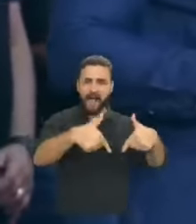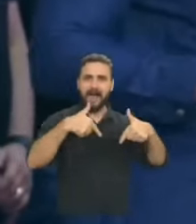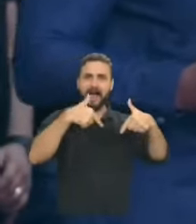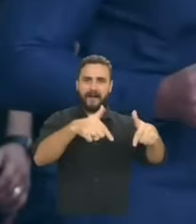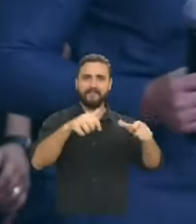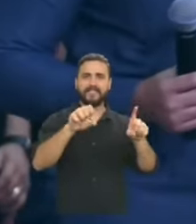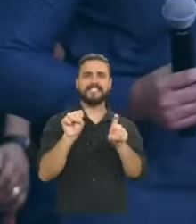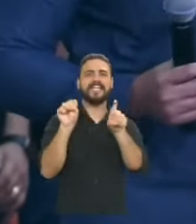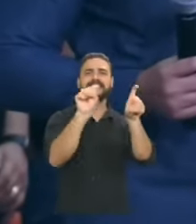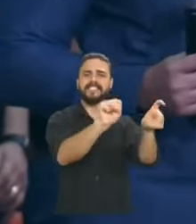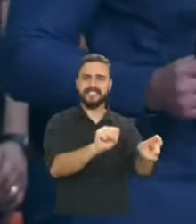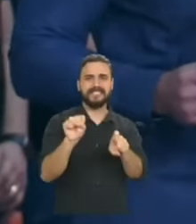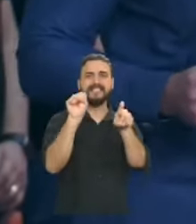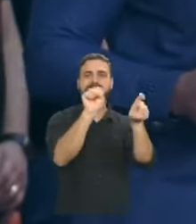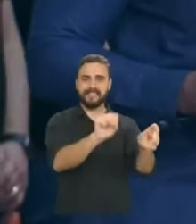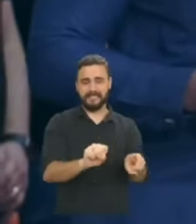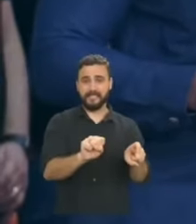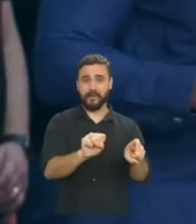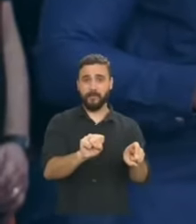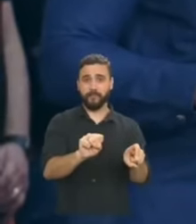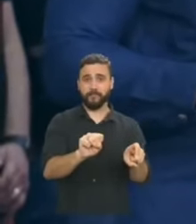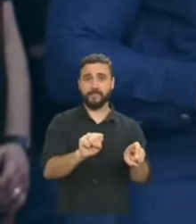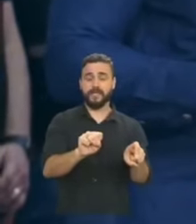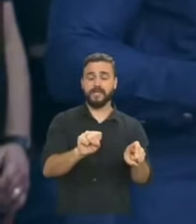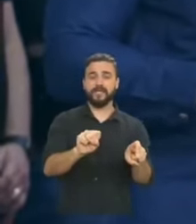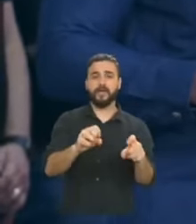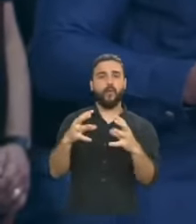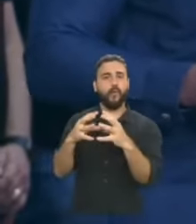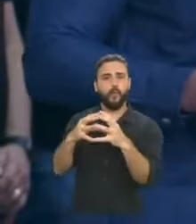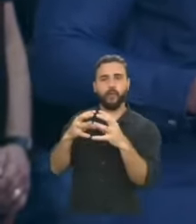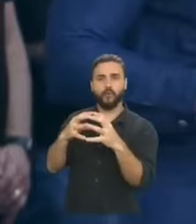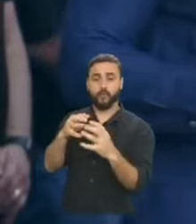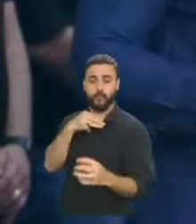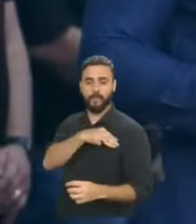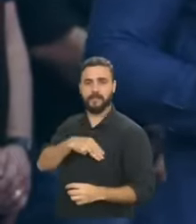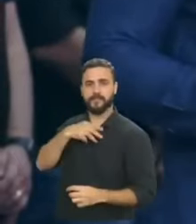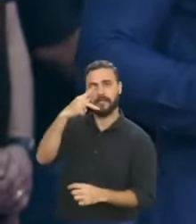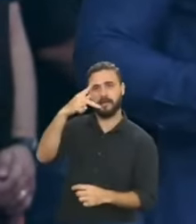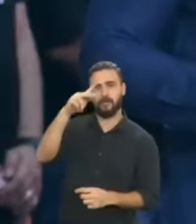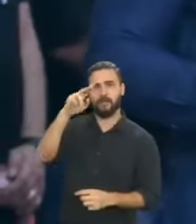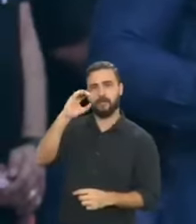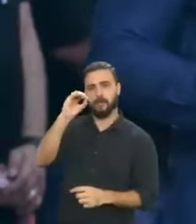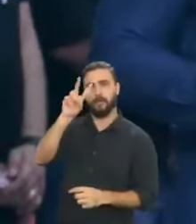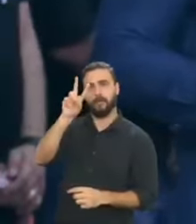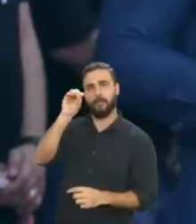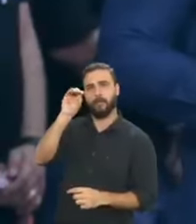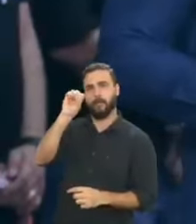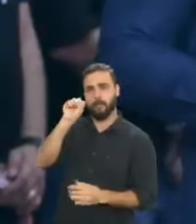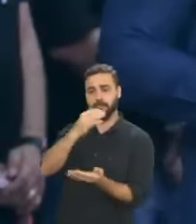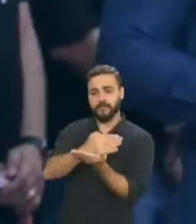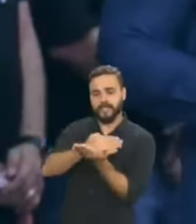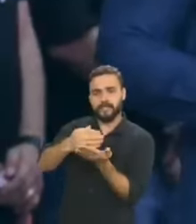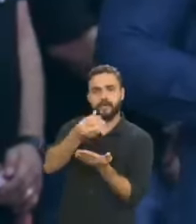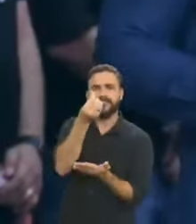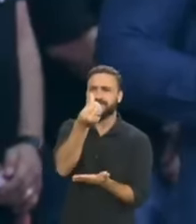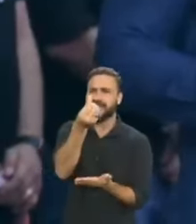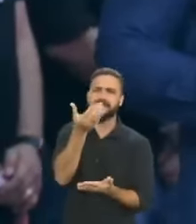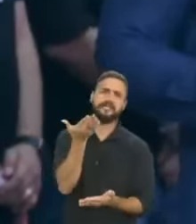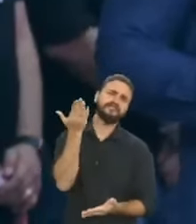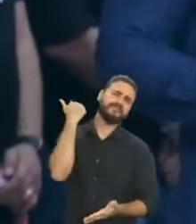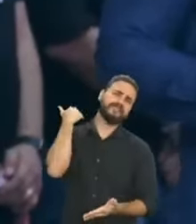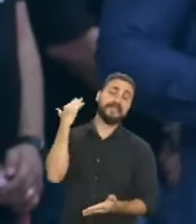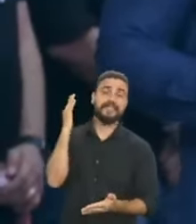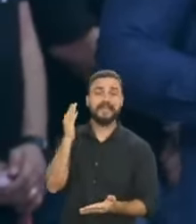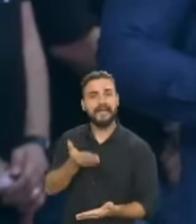O Avança Sertão foi uma mobilização que o Grupo Povos e Línguas iniciou há 6 anos, em parceria com grandes líderes